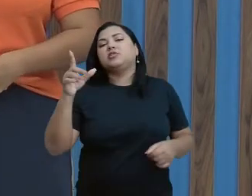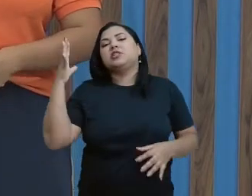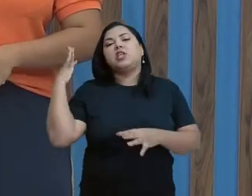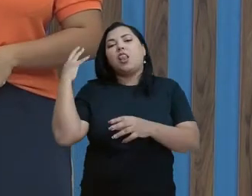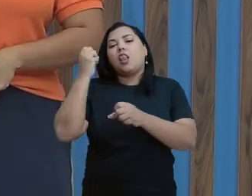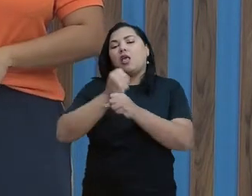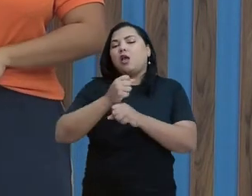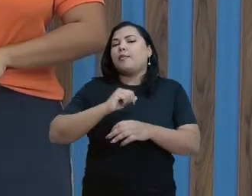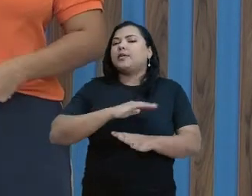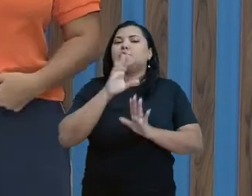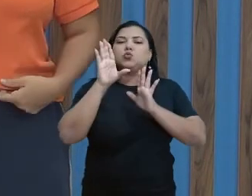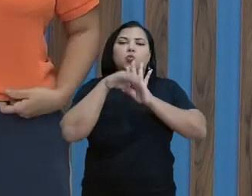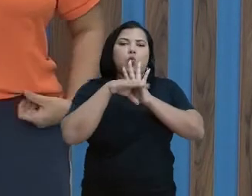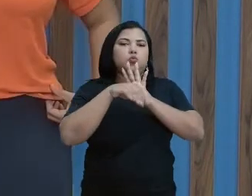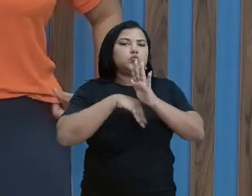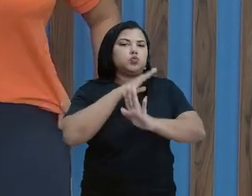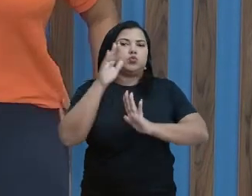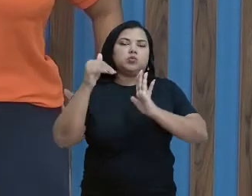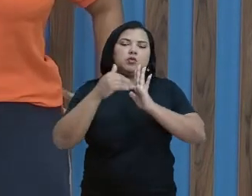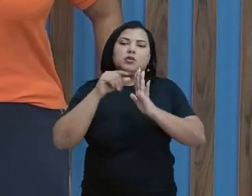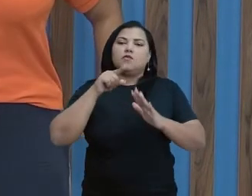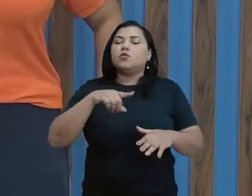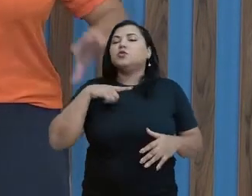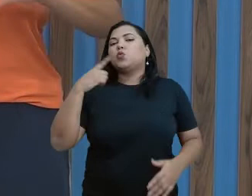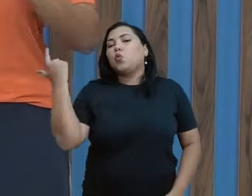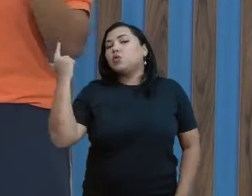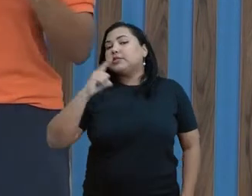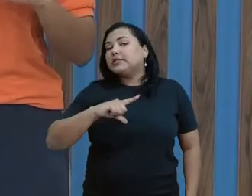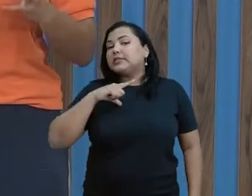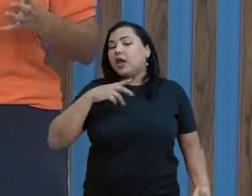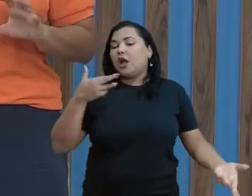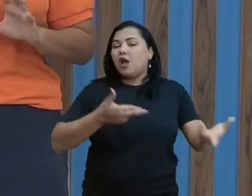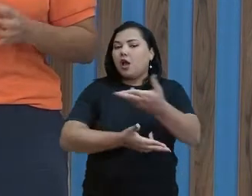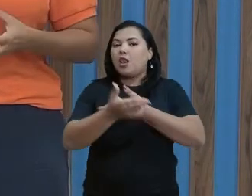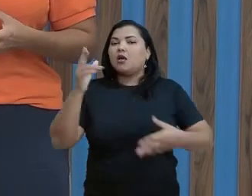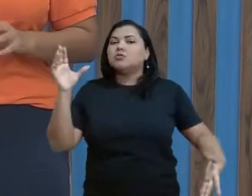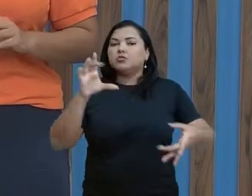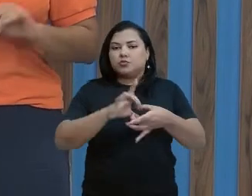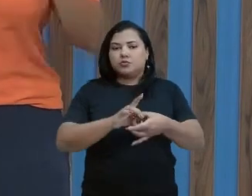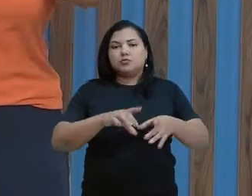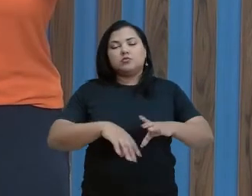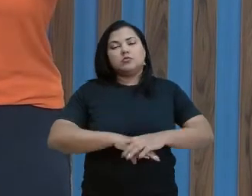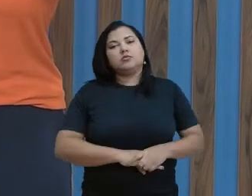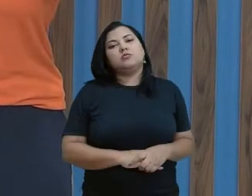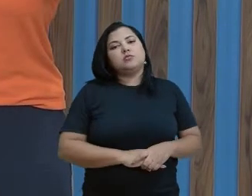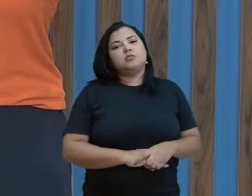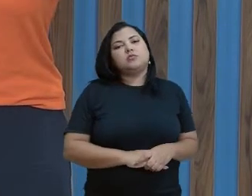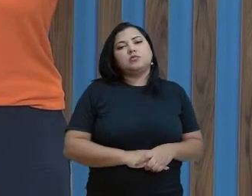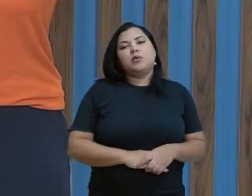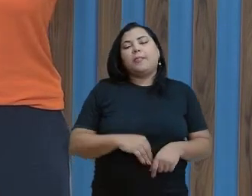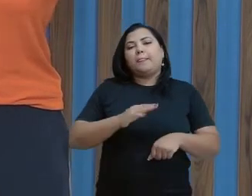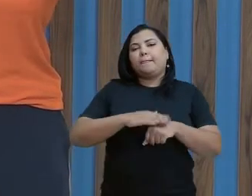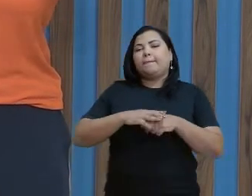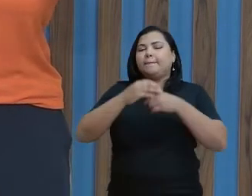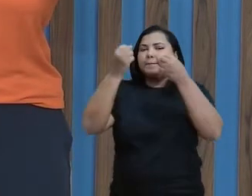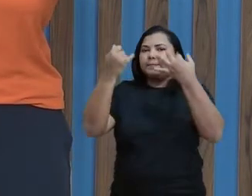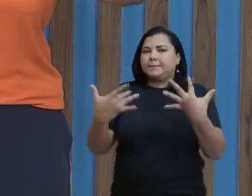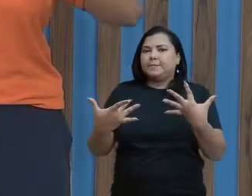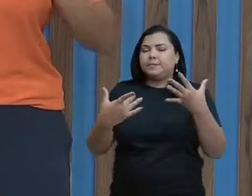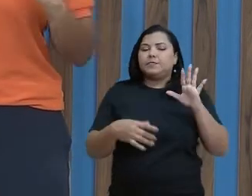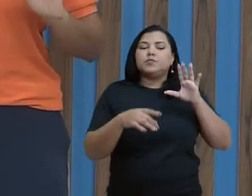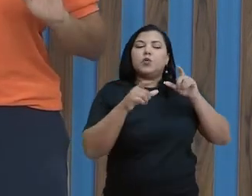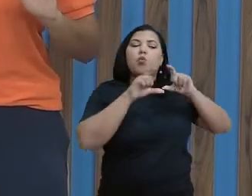de todos esses conceitos e que vocês consigam relacioná-los. Então, quando eu disser uma oração